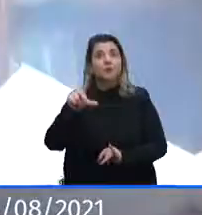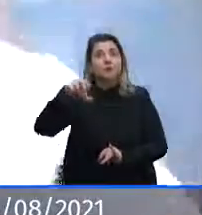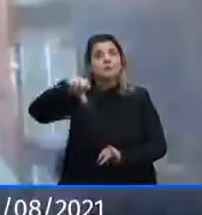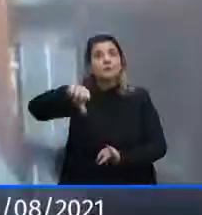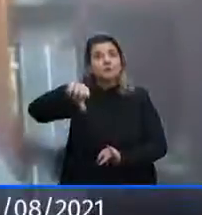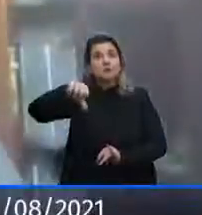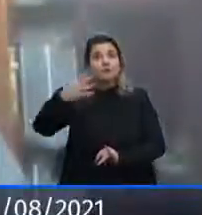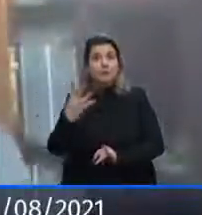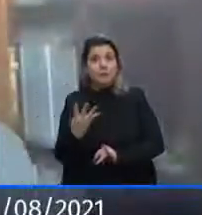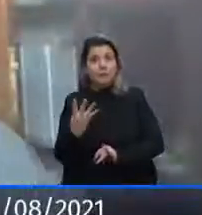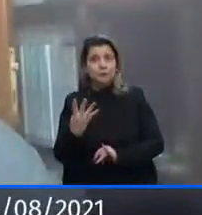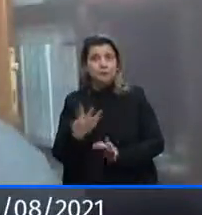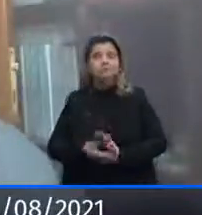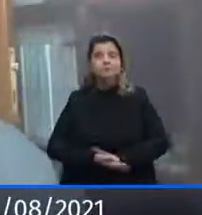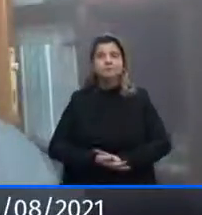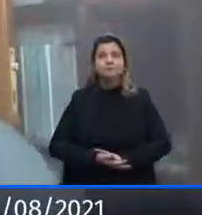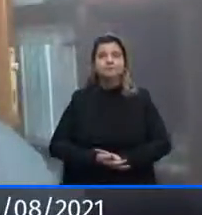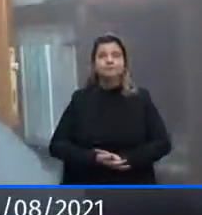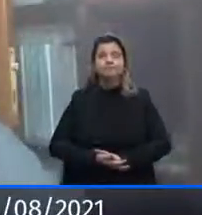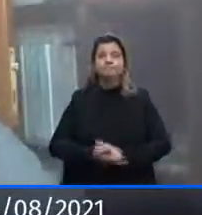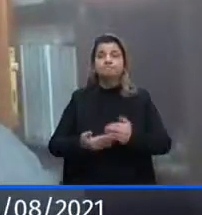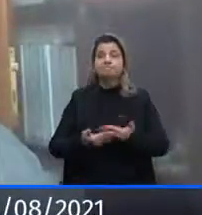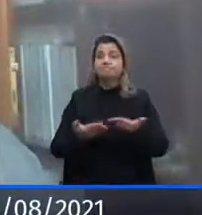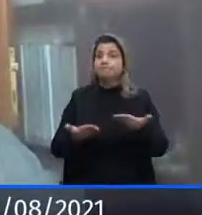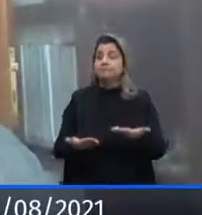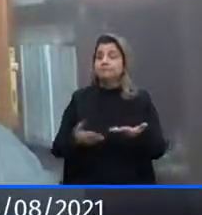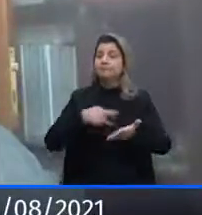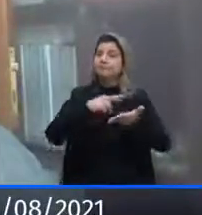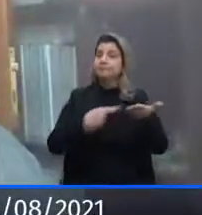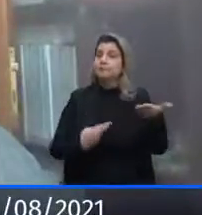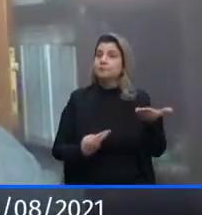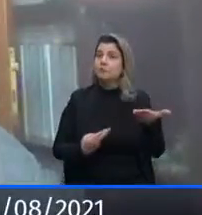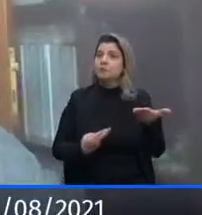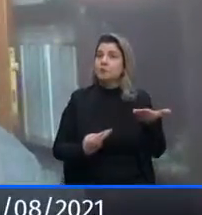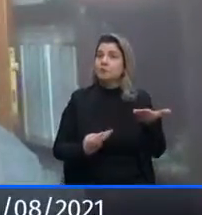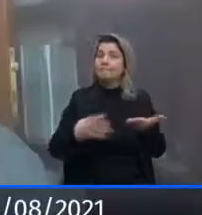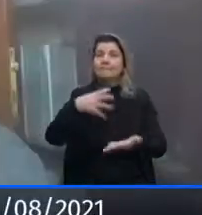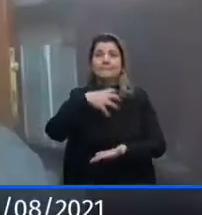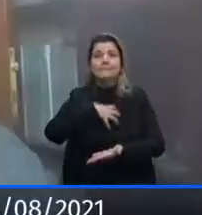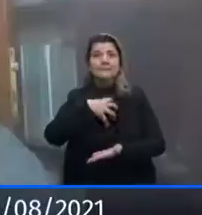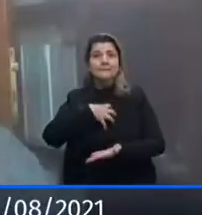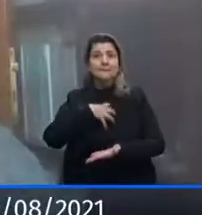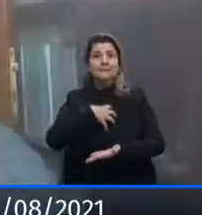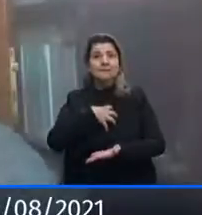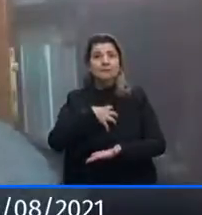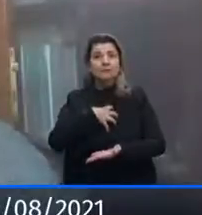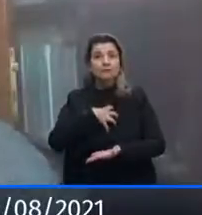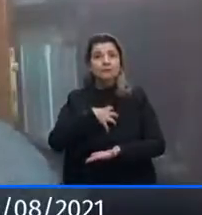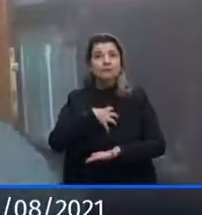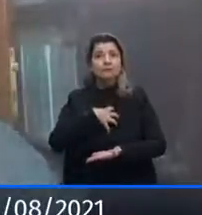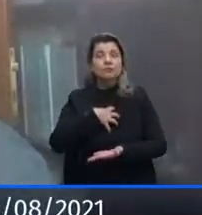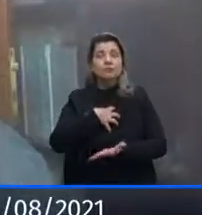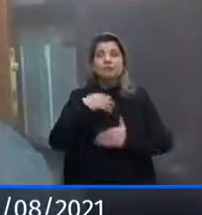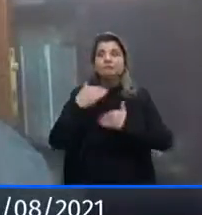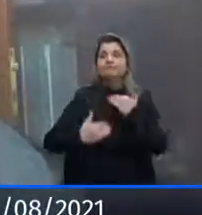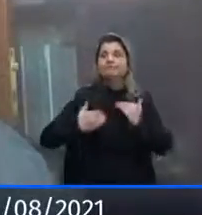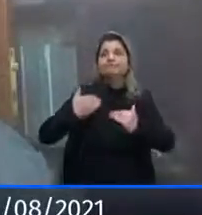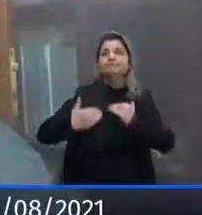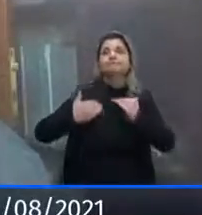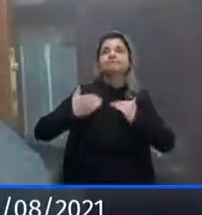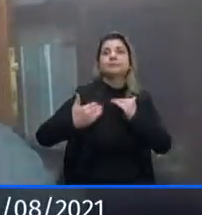1994. Pelo assim exposto, esse relator manifesta-se no sentido de que não há óbices para o